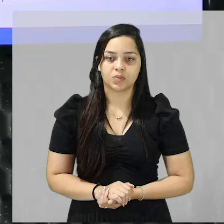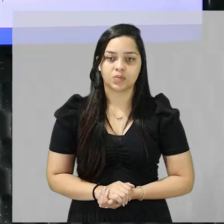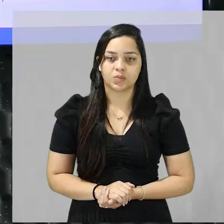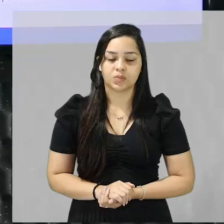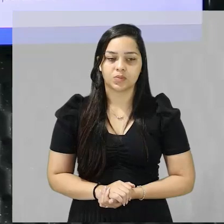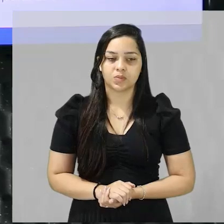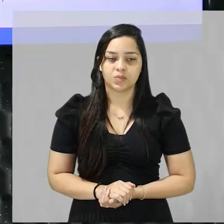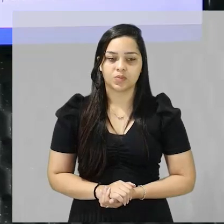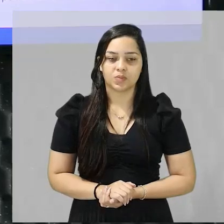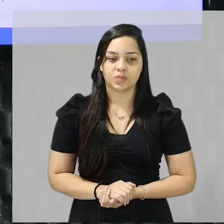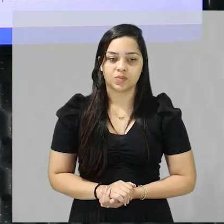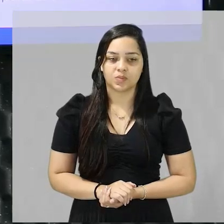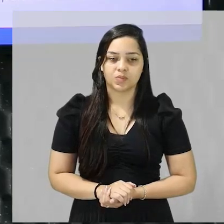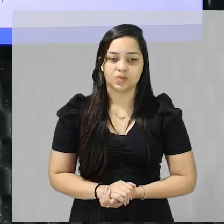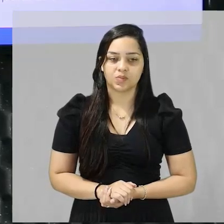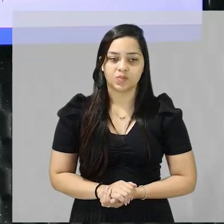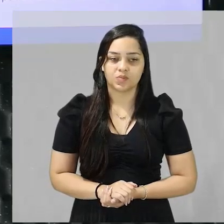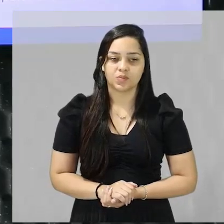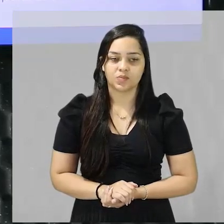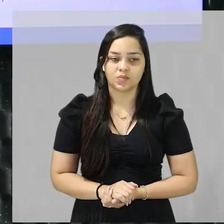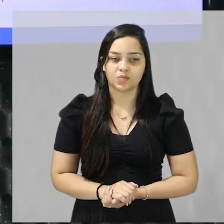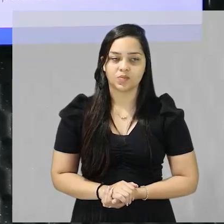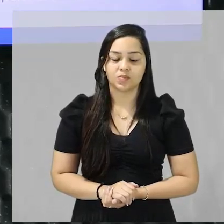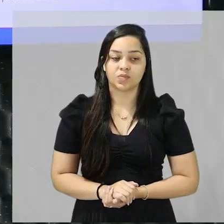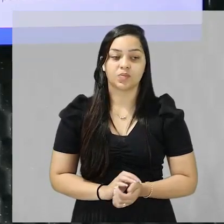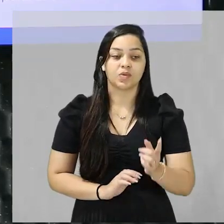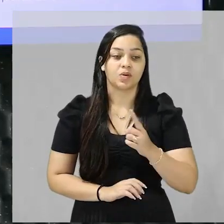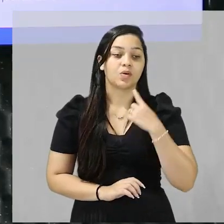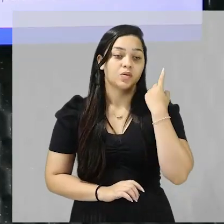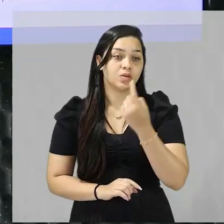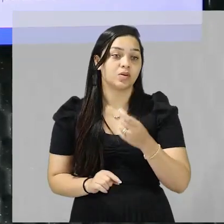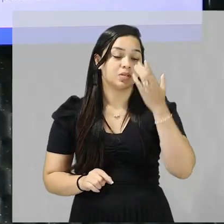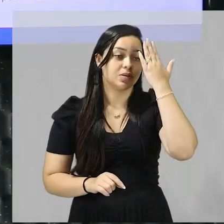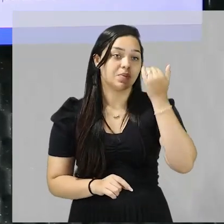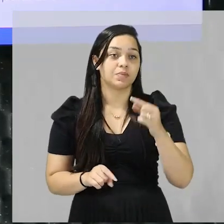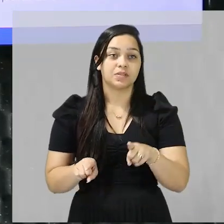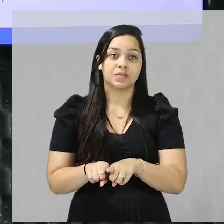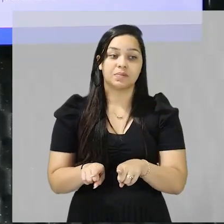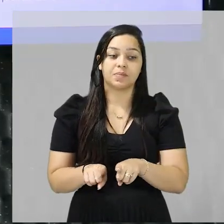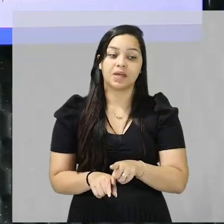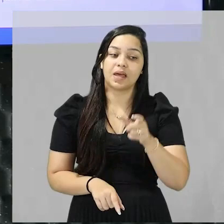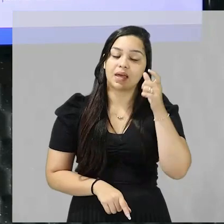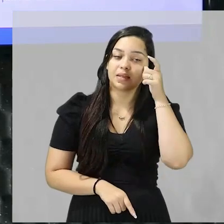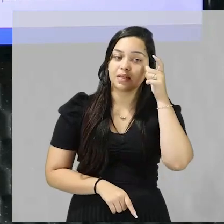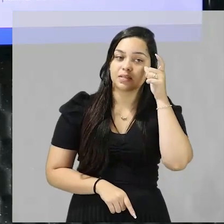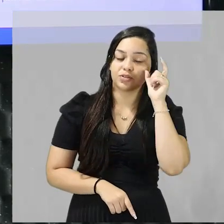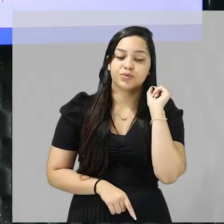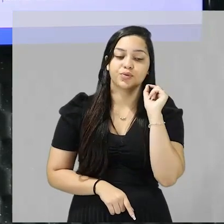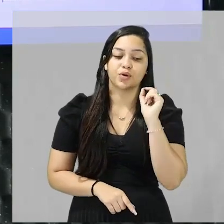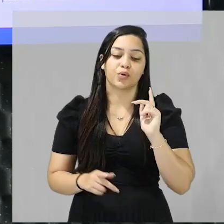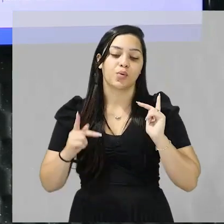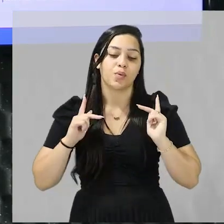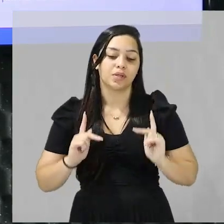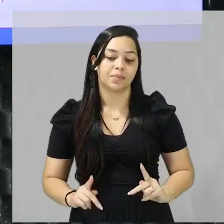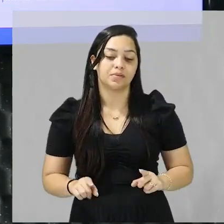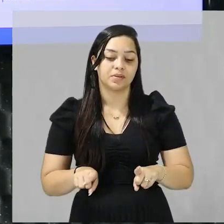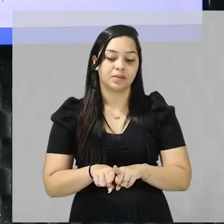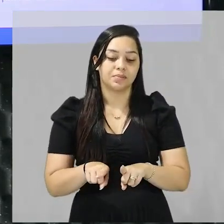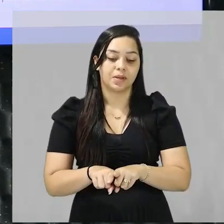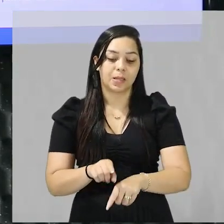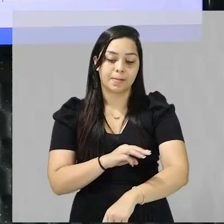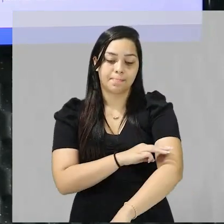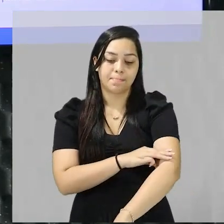nascimento. Nós sabemos, e isso aqui é interessante, que o comportamento